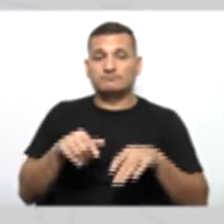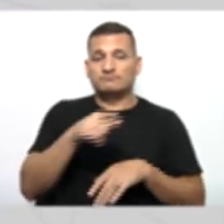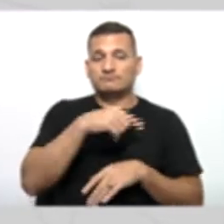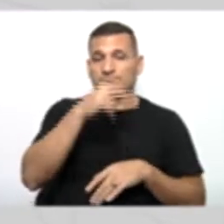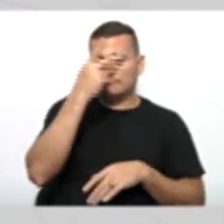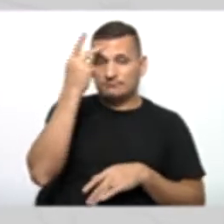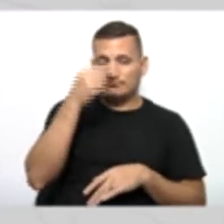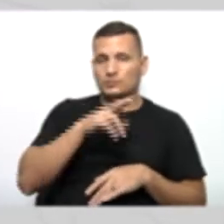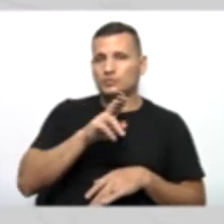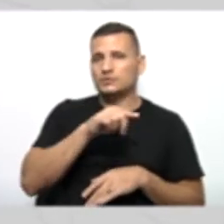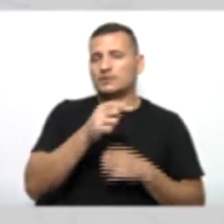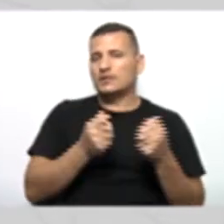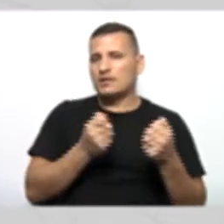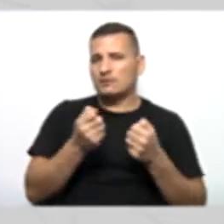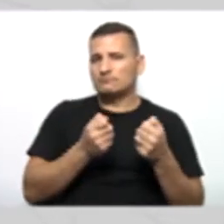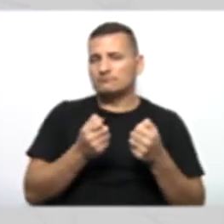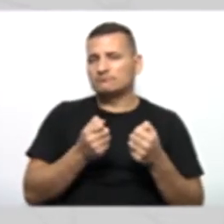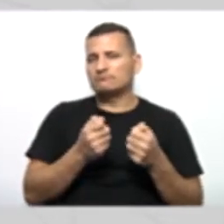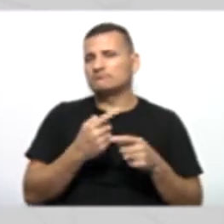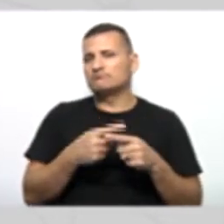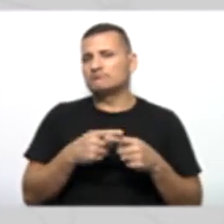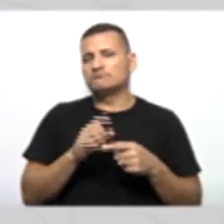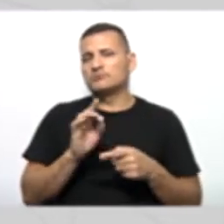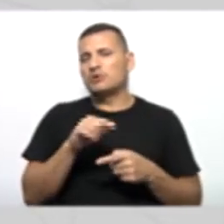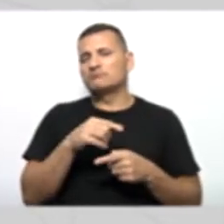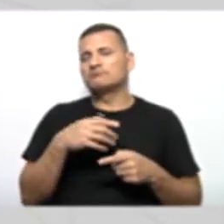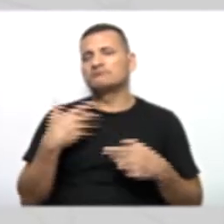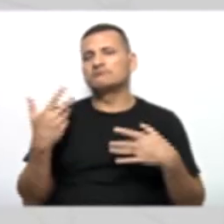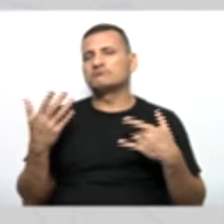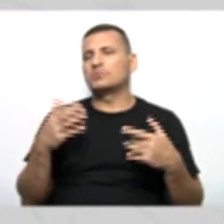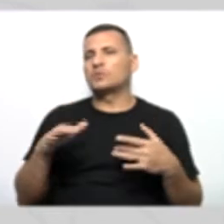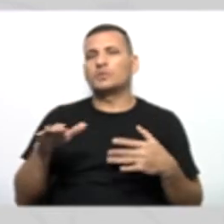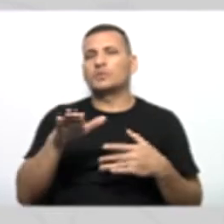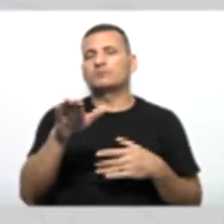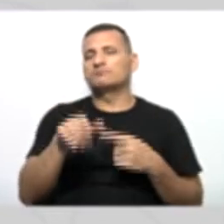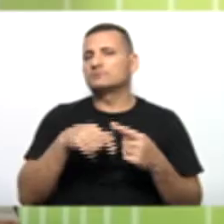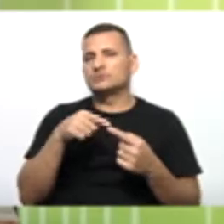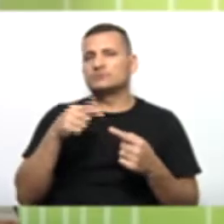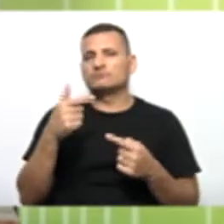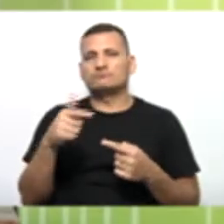esse petróleo, simplesmente por andar, sem ter nenhum objetivo.